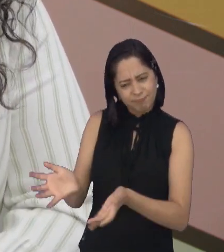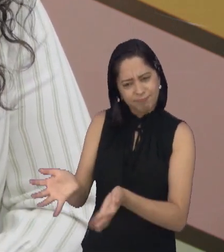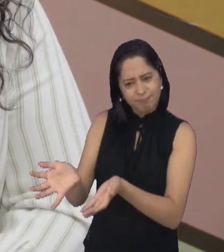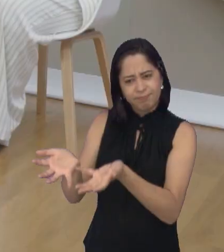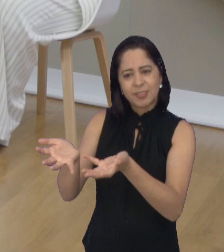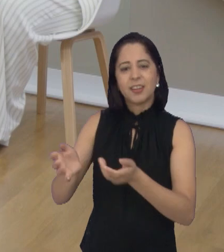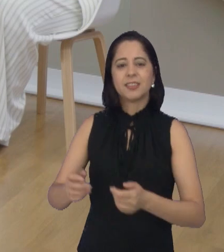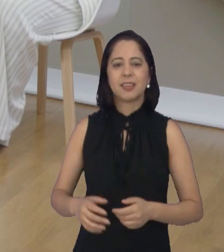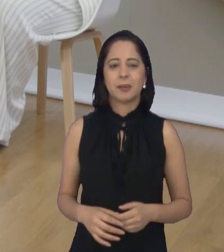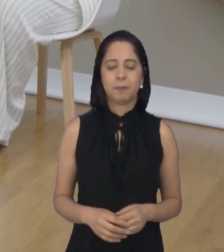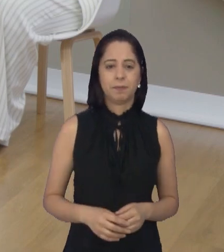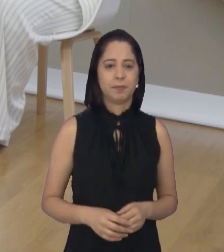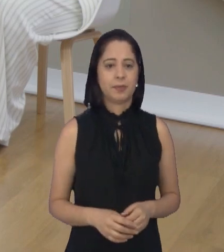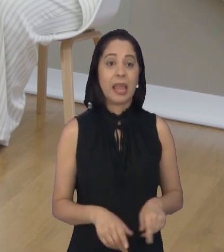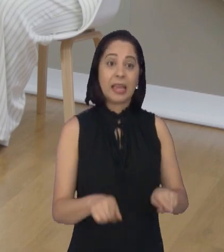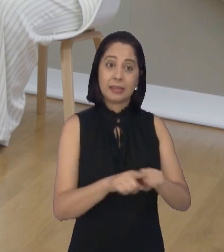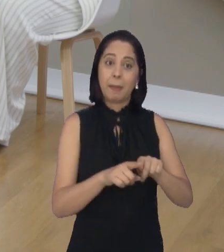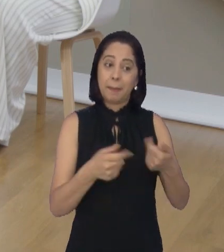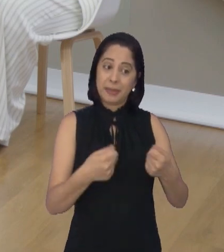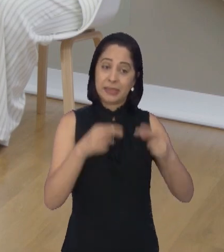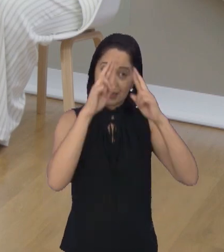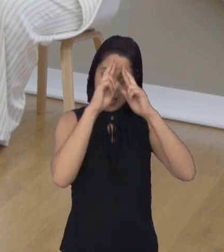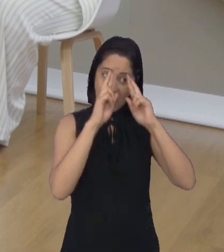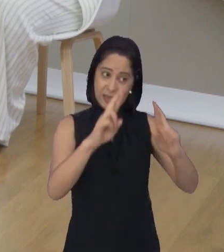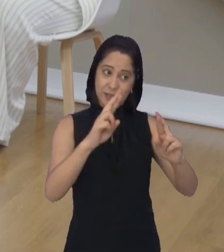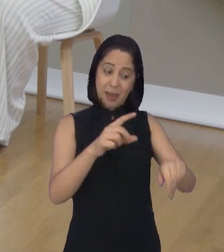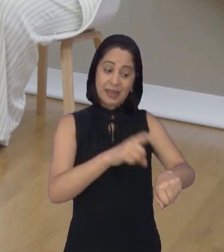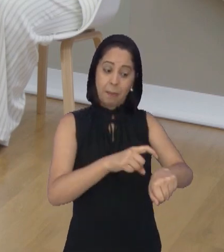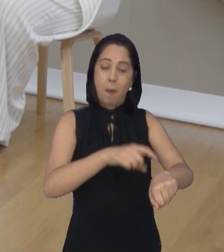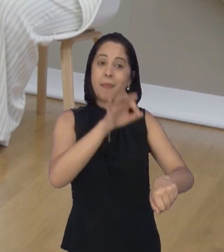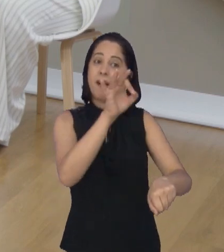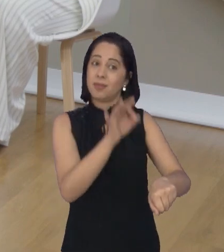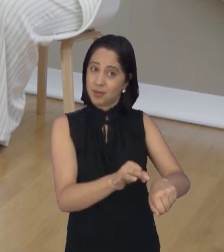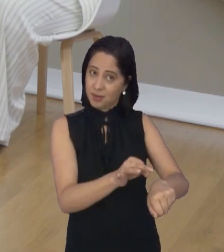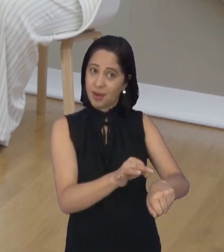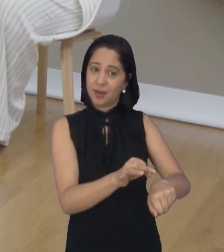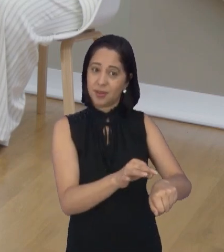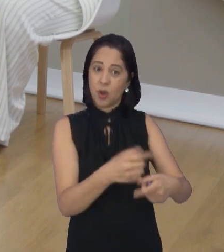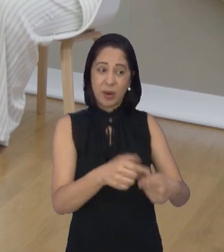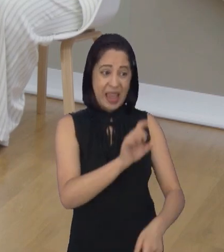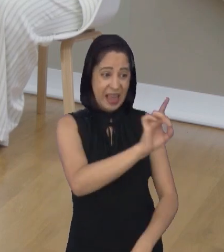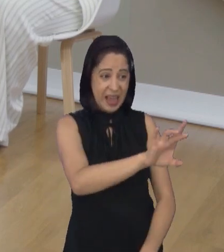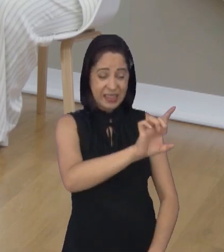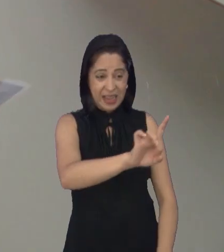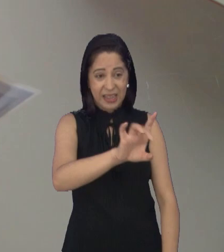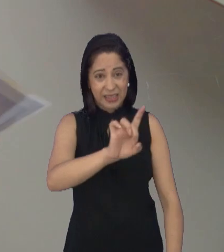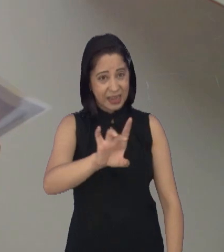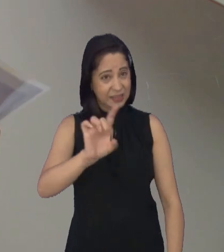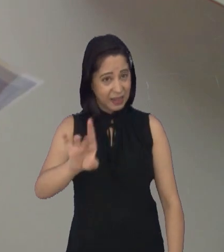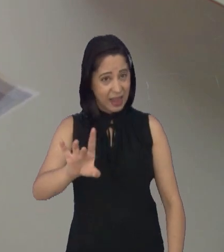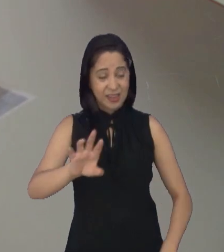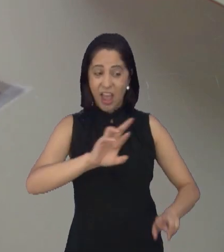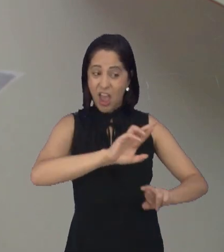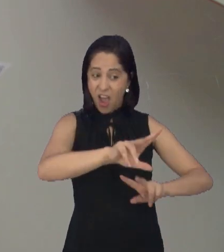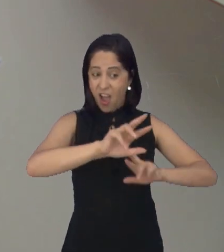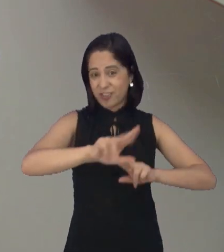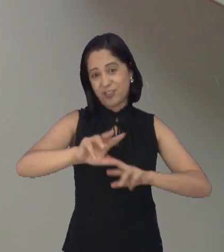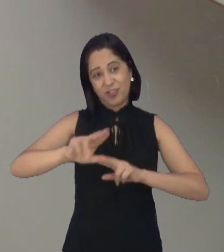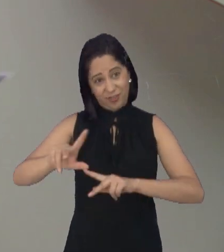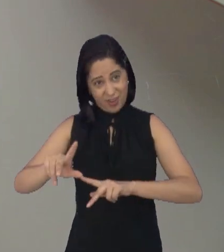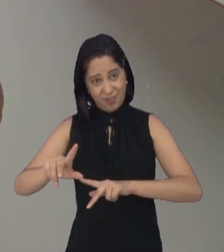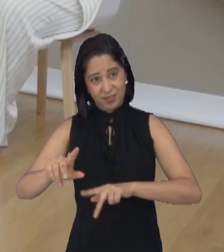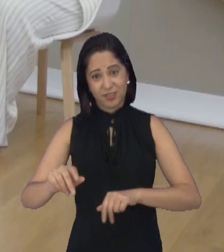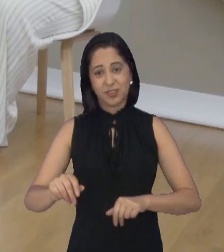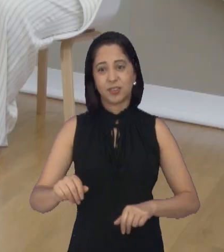muito. Tá certo, e respeitar o tempo também, né? Eu imagino que cada pessoa tem, o processo é diferente de uma pessoa para